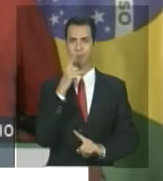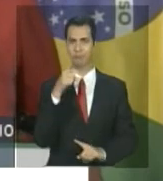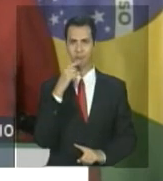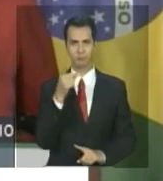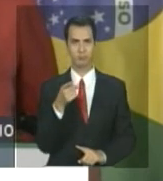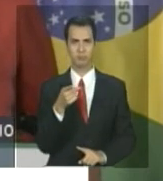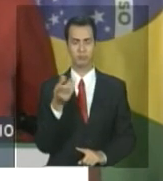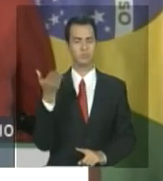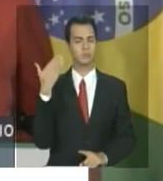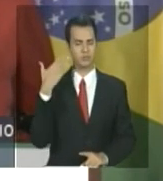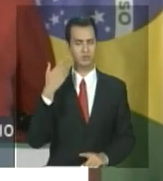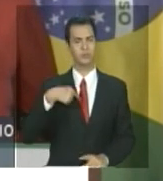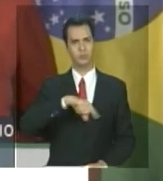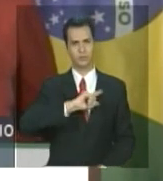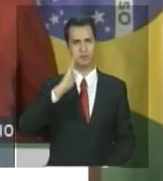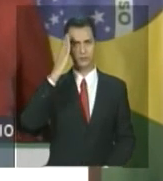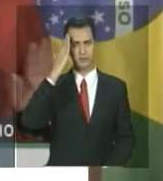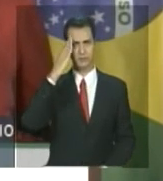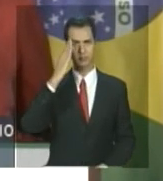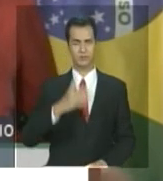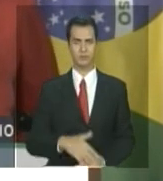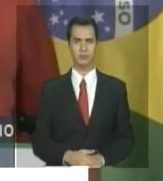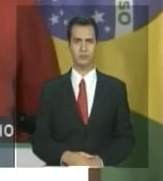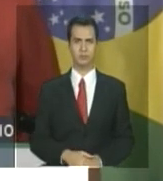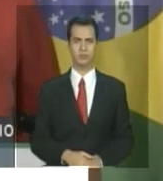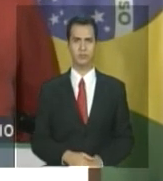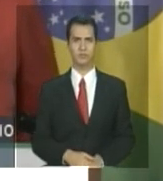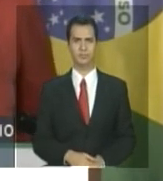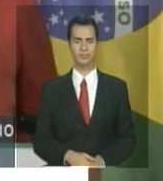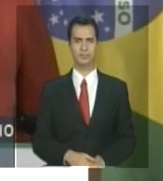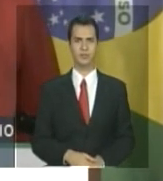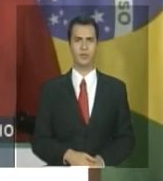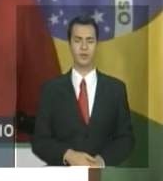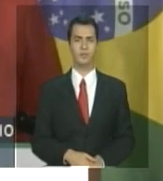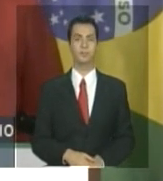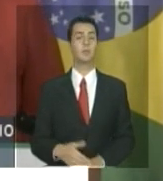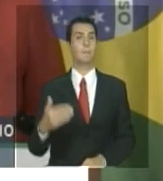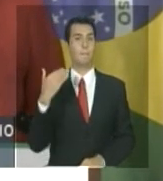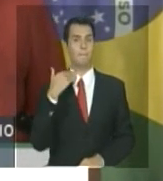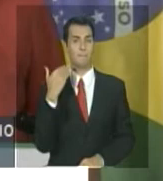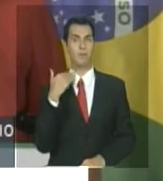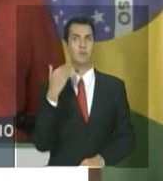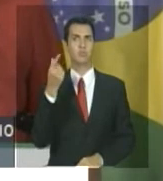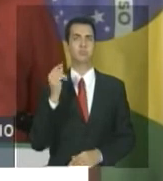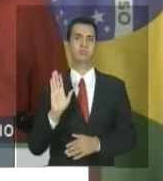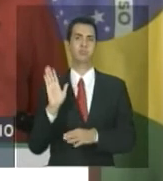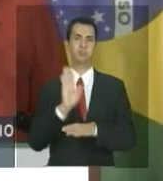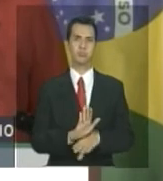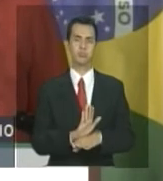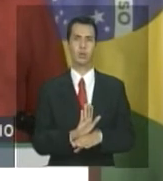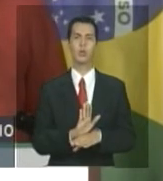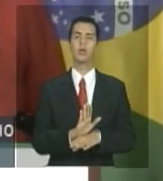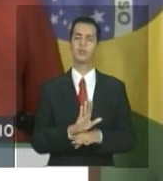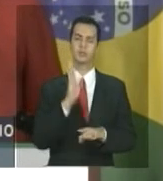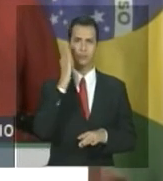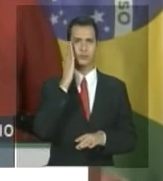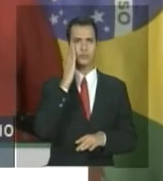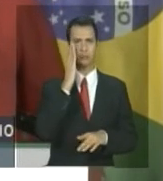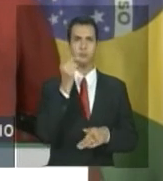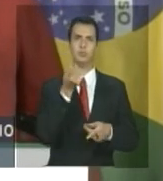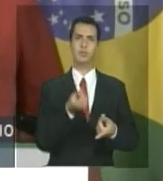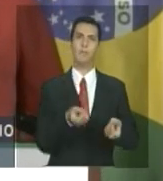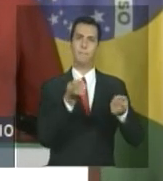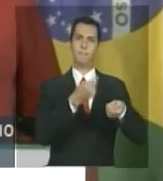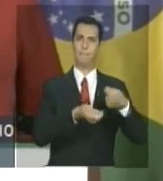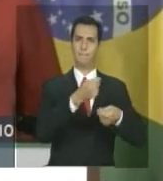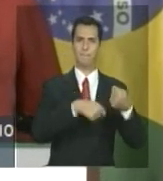Sem sombra de dúvida, as intervenções tranquilizaram os mercados, mas elas não são suficientes